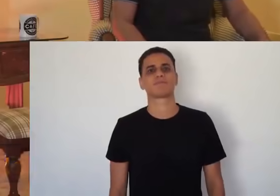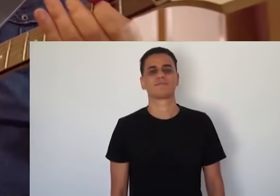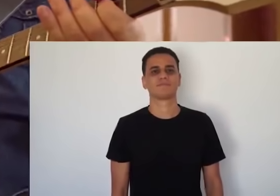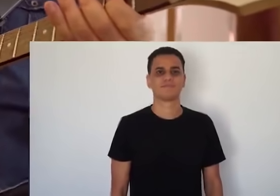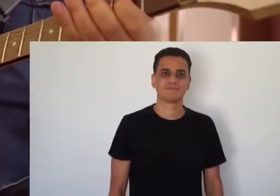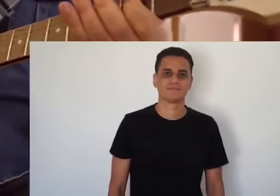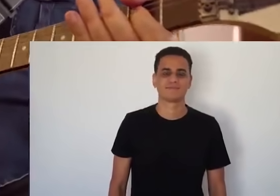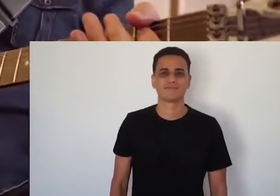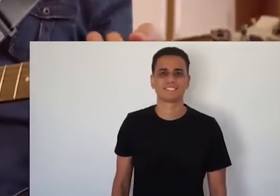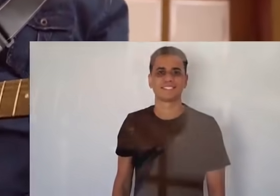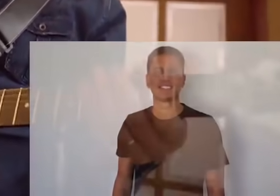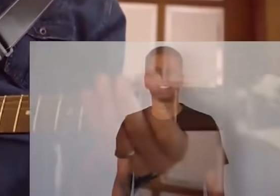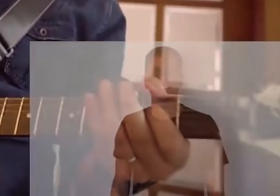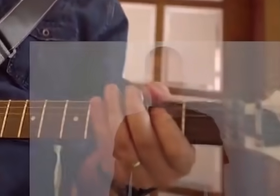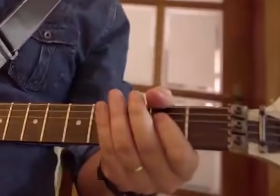amor.